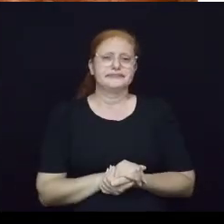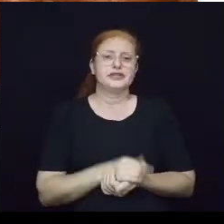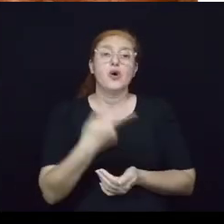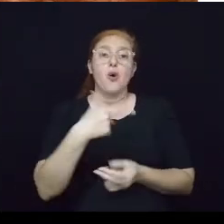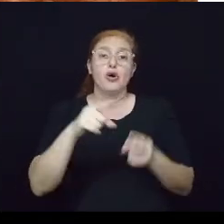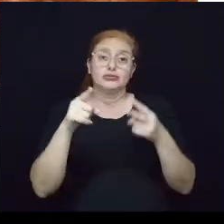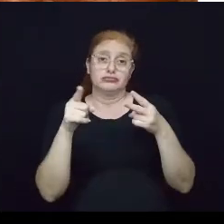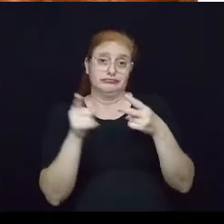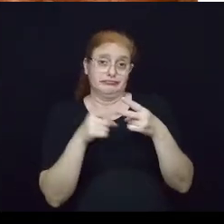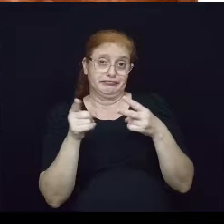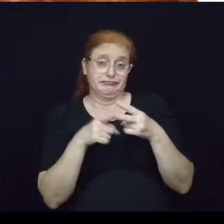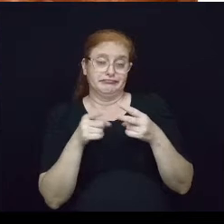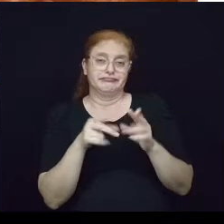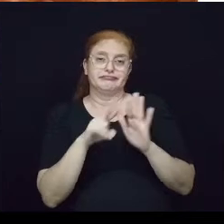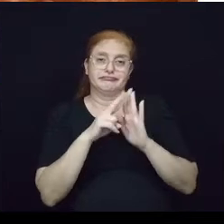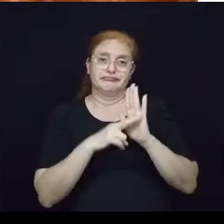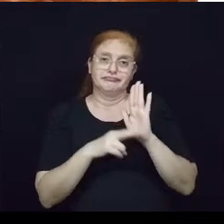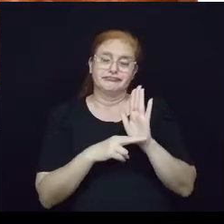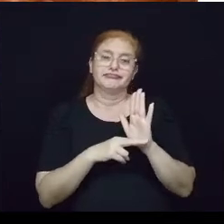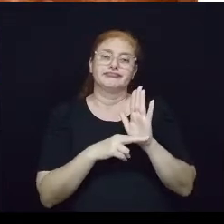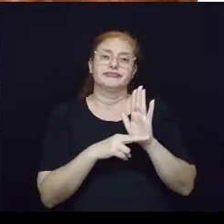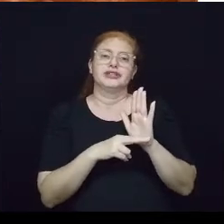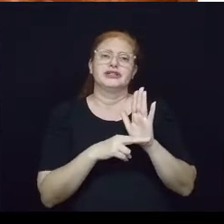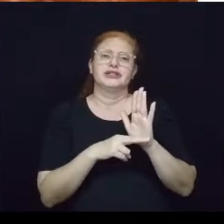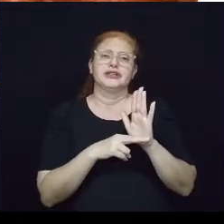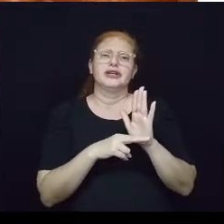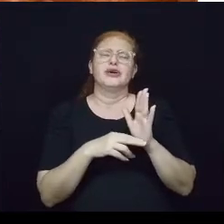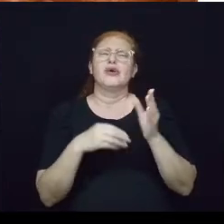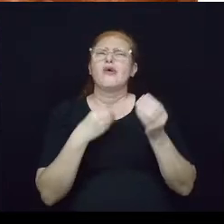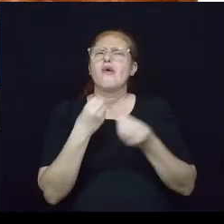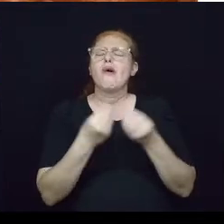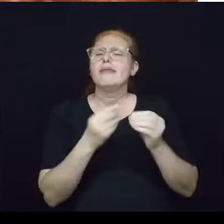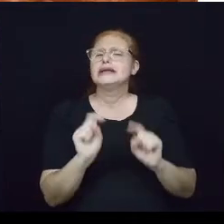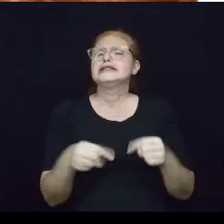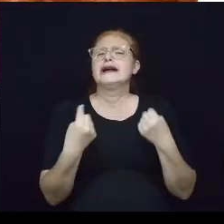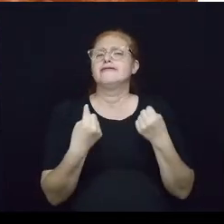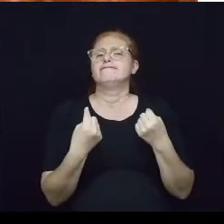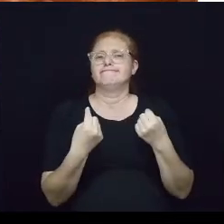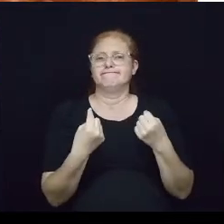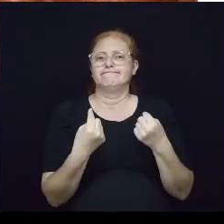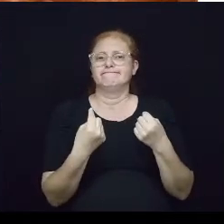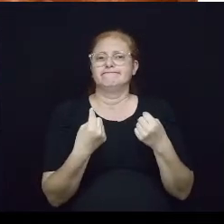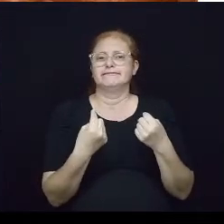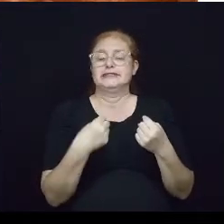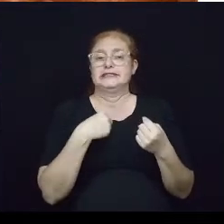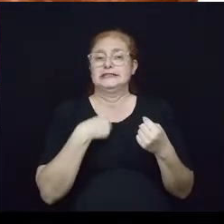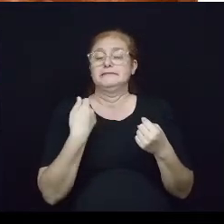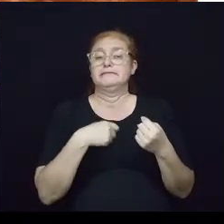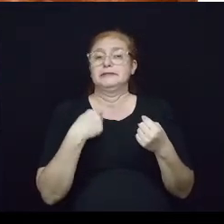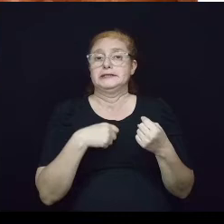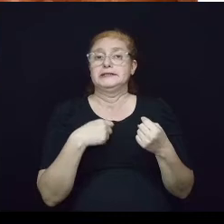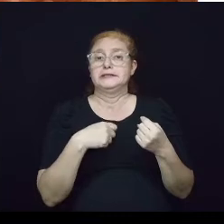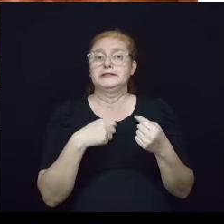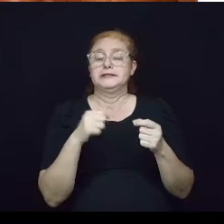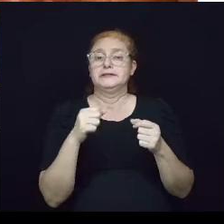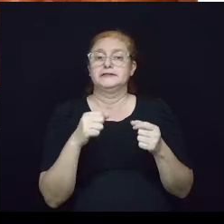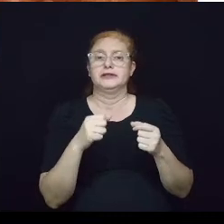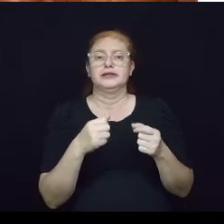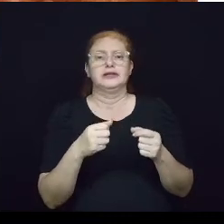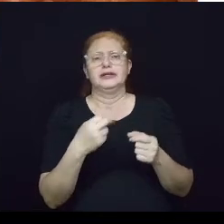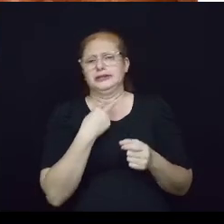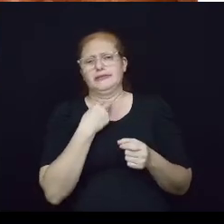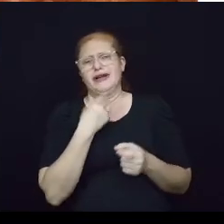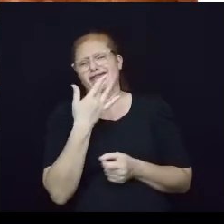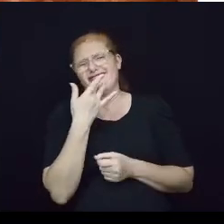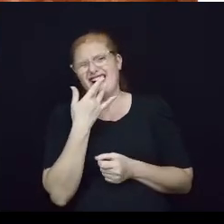Um outro critério é o nível de desafio que eu estou me colocando. Não pode ser nem muito fácil, a